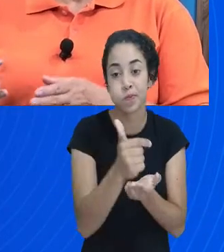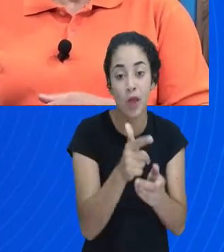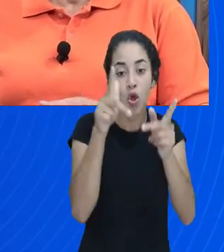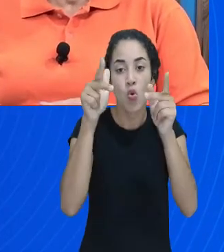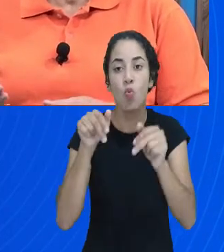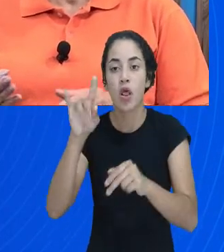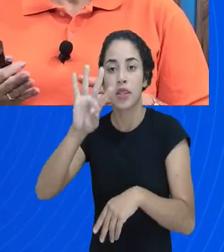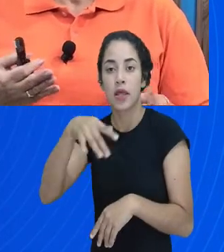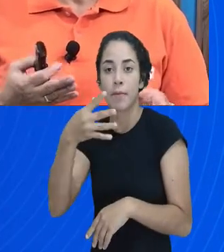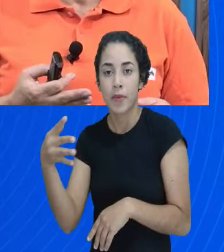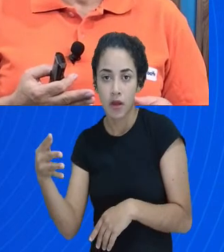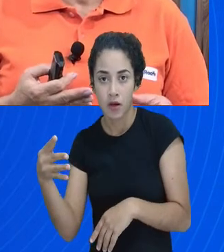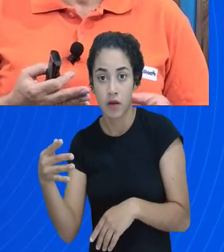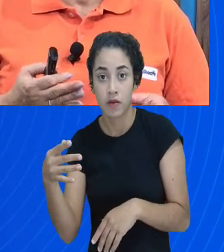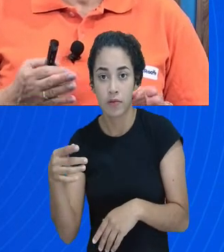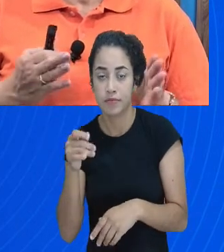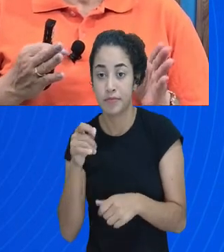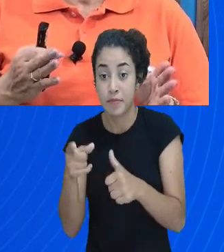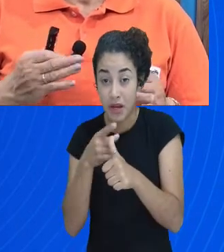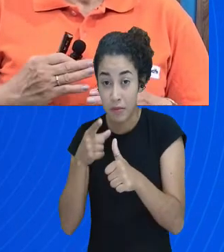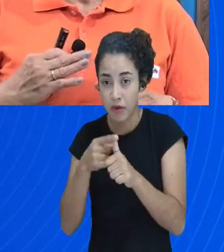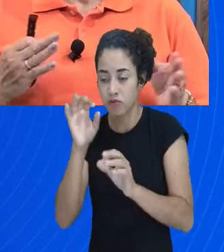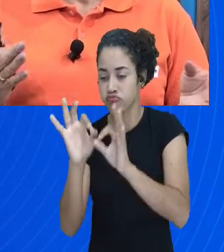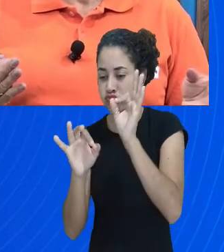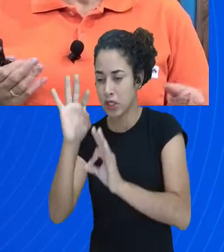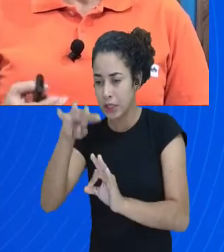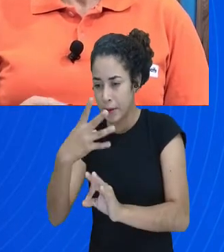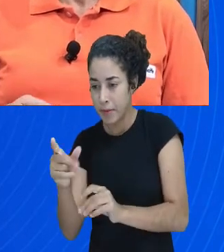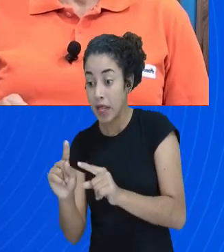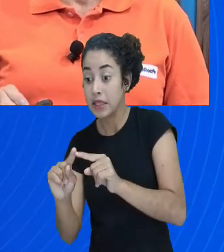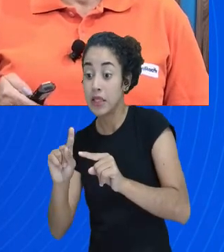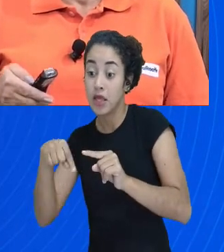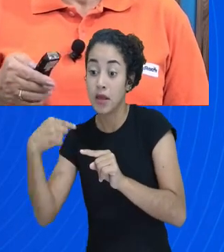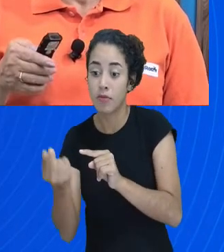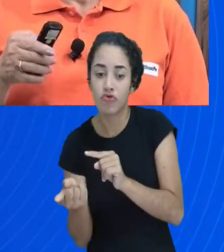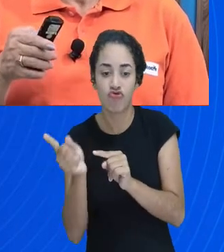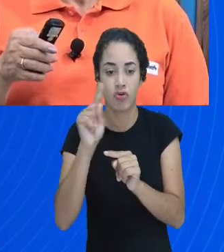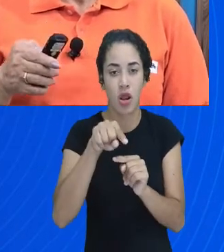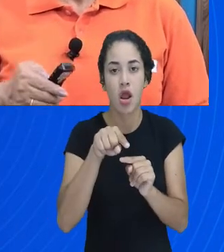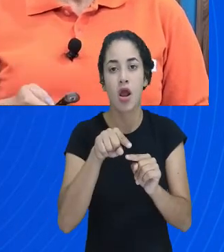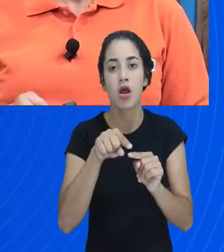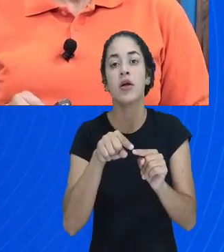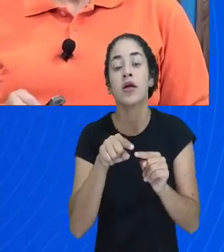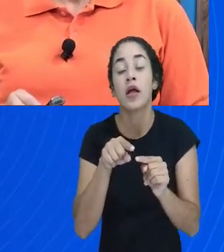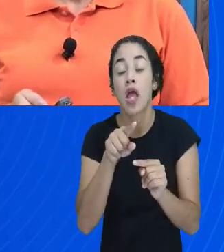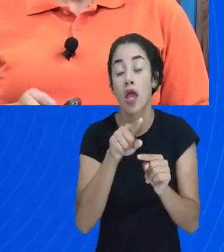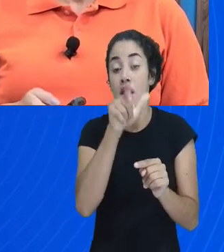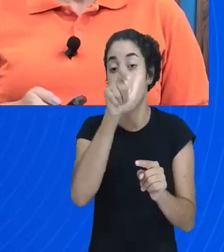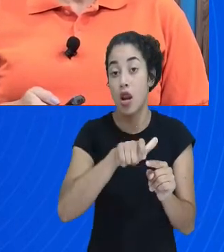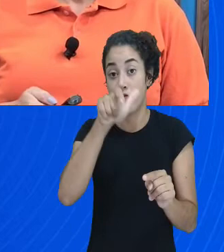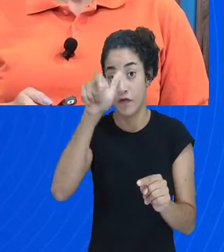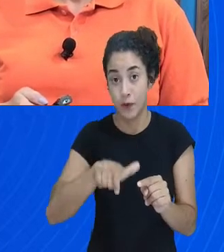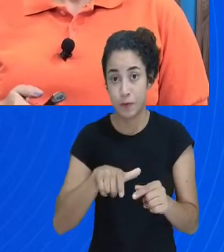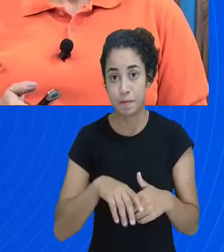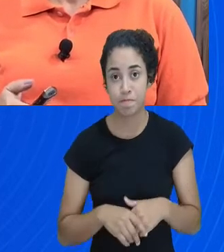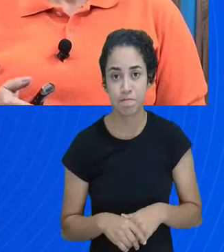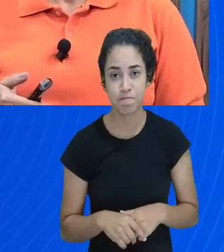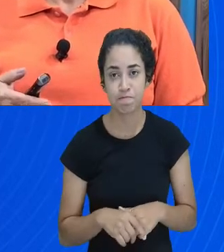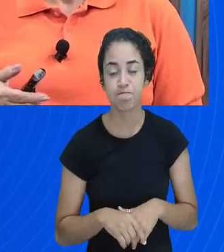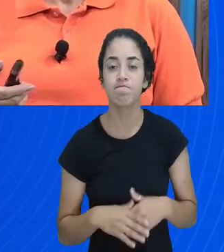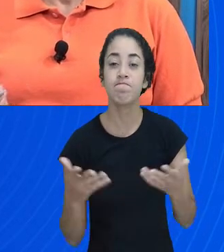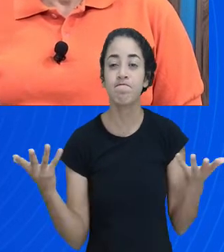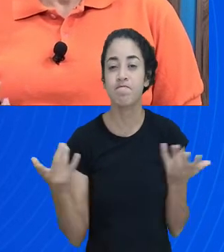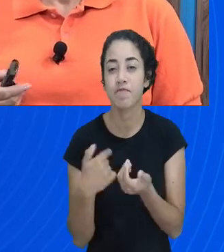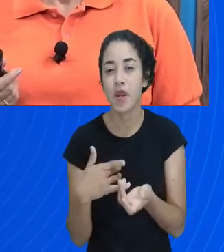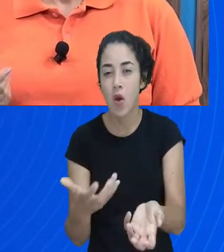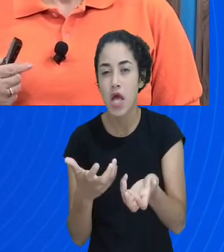prepara a tabela e vai para o gráfico. E aí a visão é muito mais ampla, tá? Mas aí eu quero saber agora